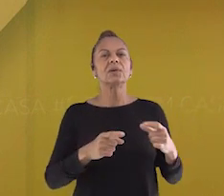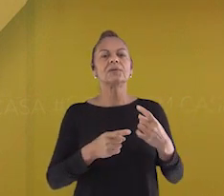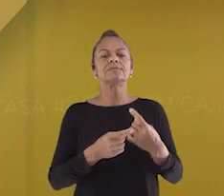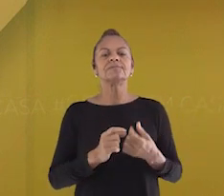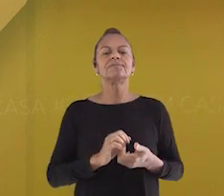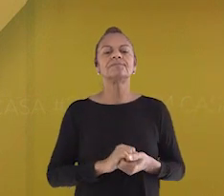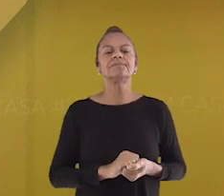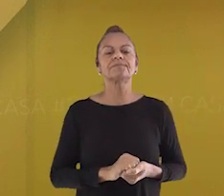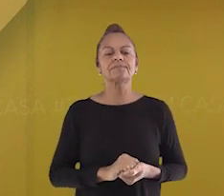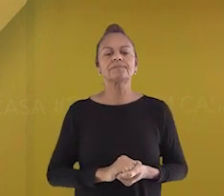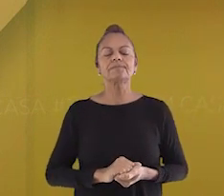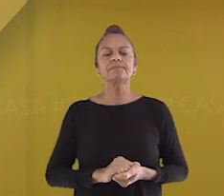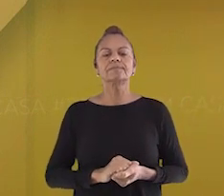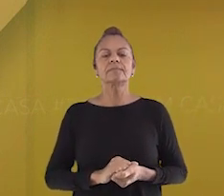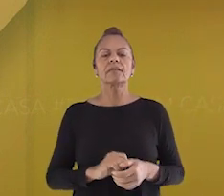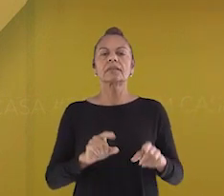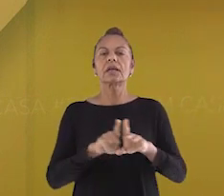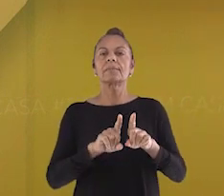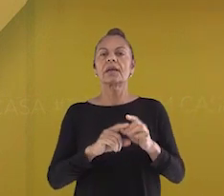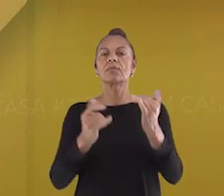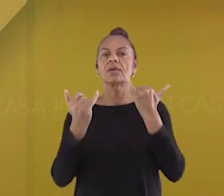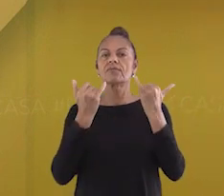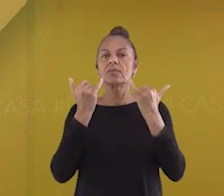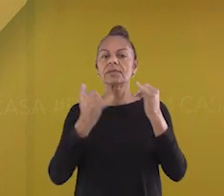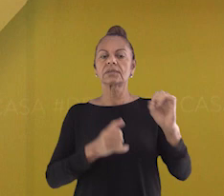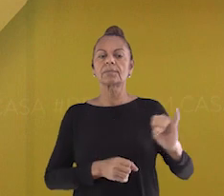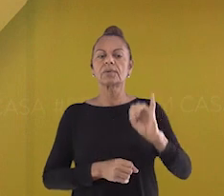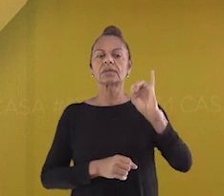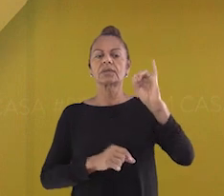muitos brasileiros foi a saída para ter uma renda.